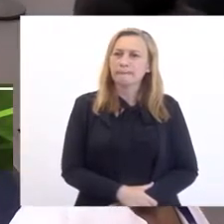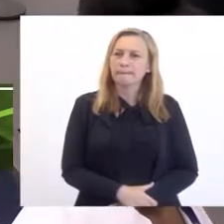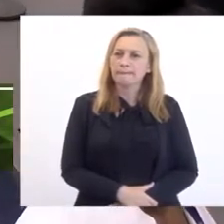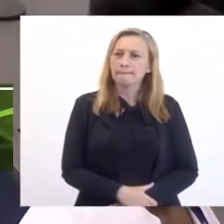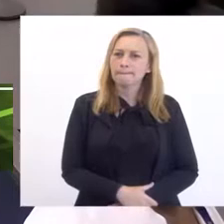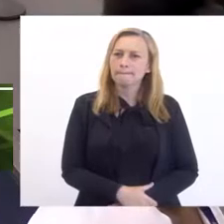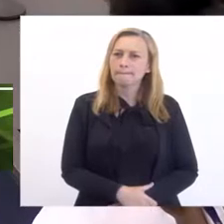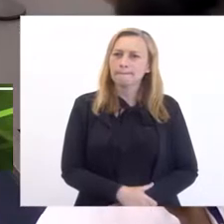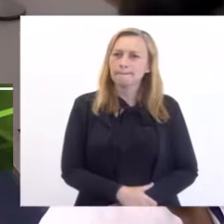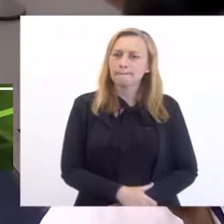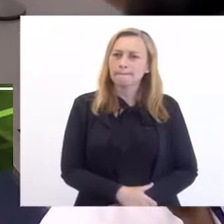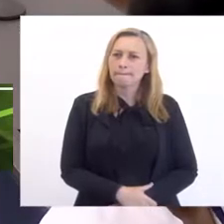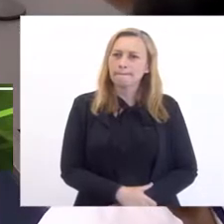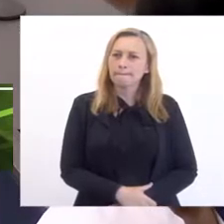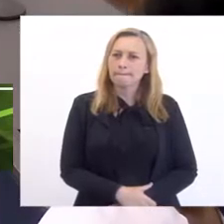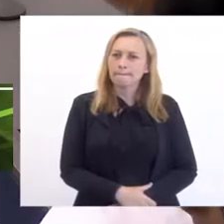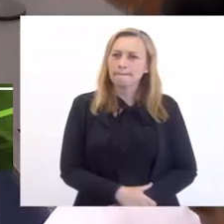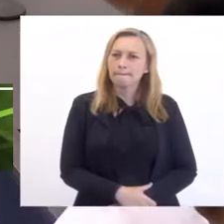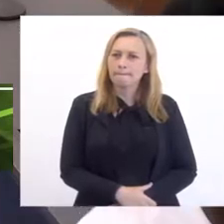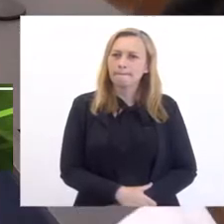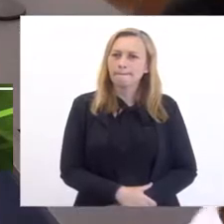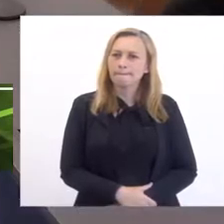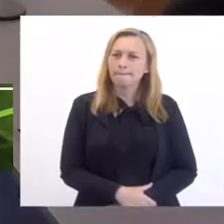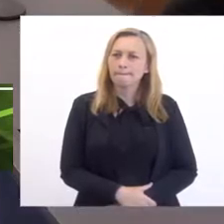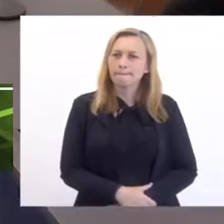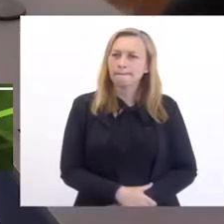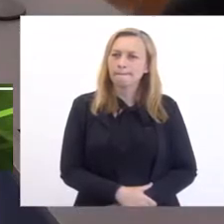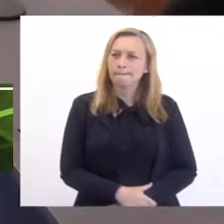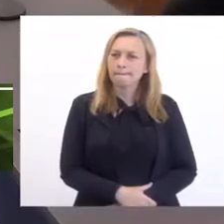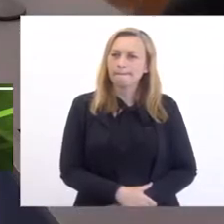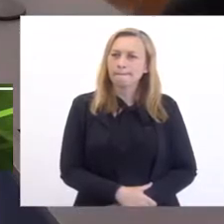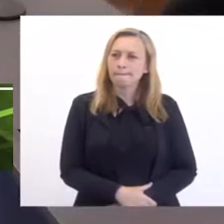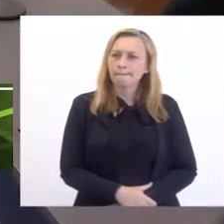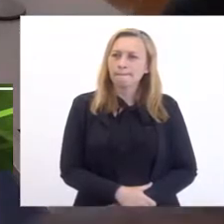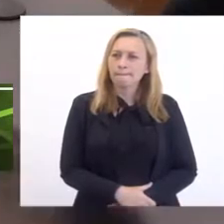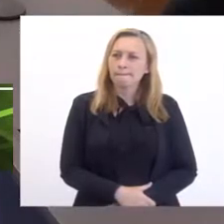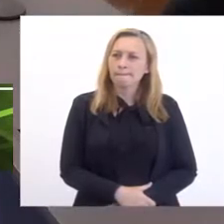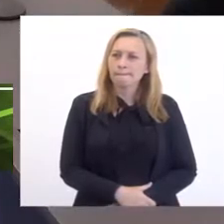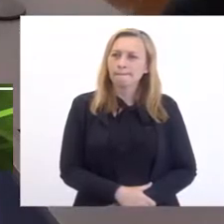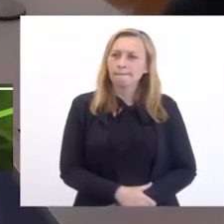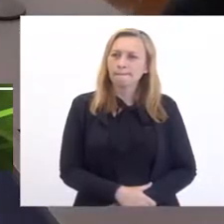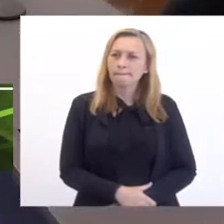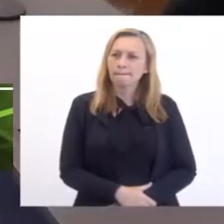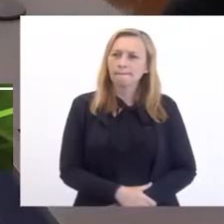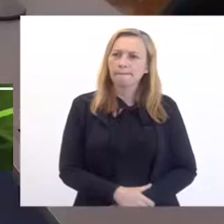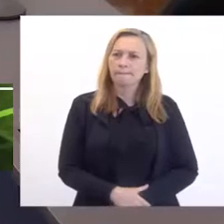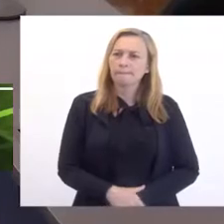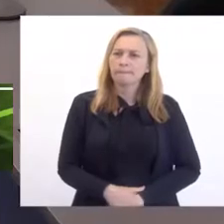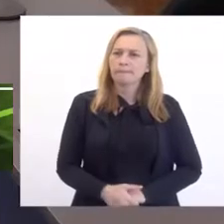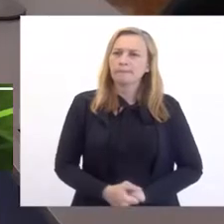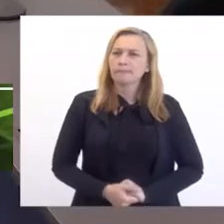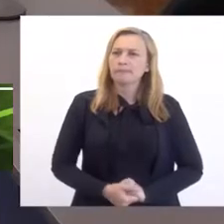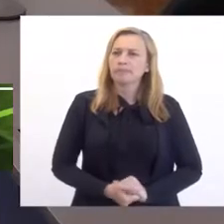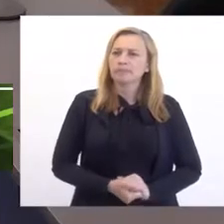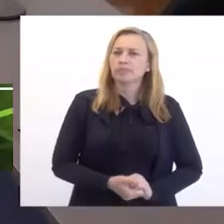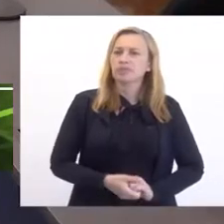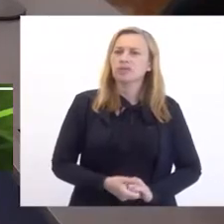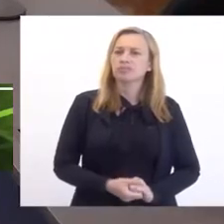Ela já está. Vai descer aqui. Peço para descer. Não vai fazer. Tanto faz, né? Não estou cantando. Não vai ter.